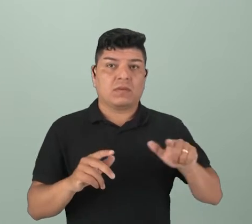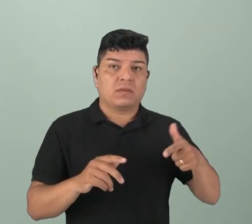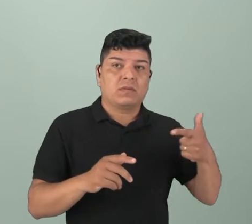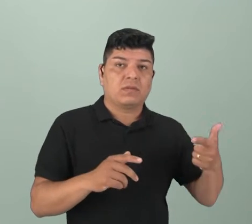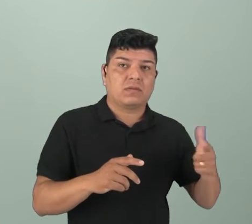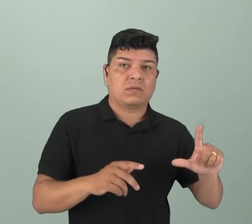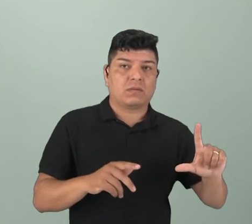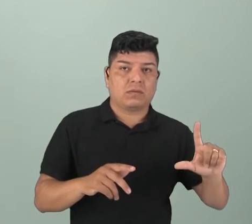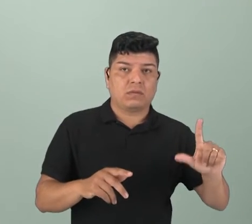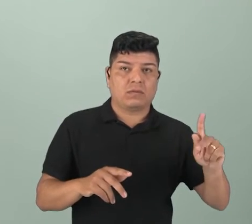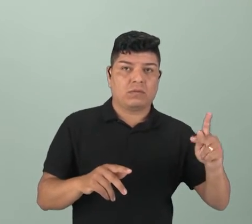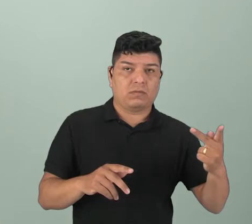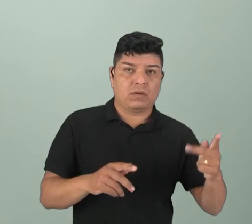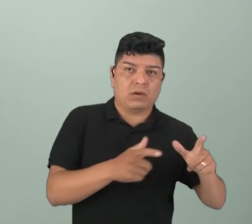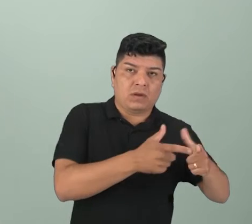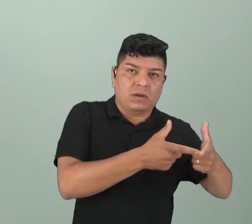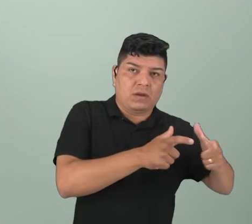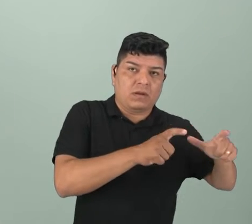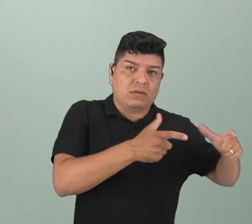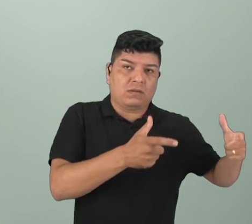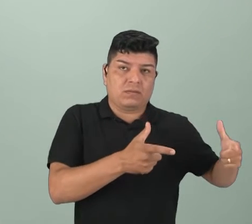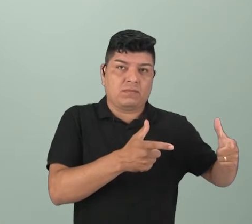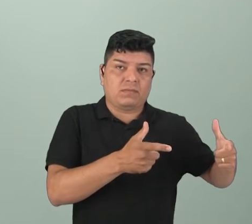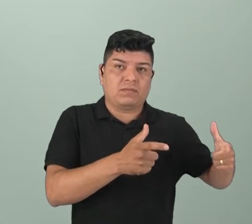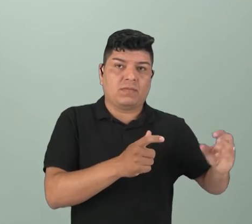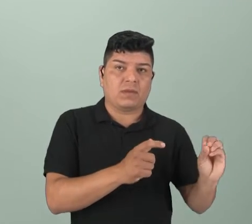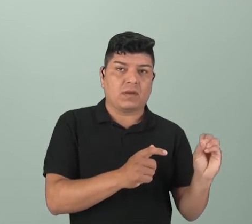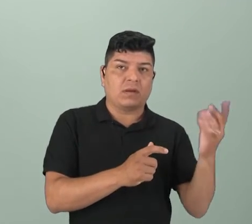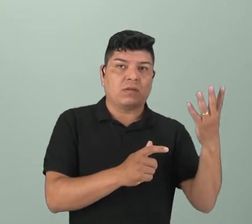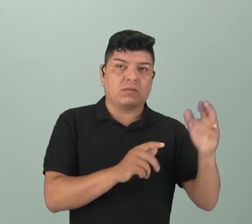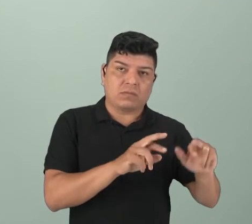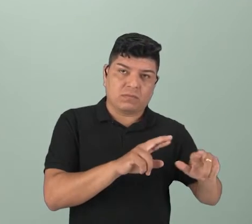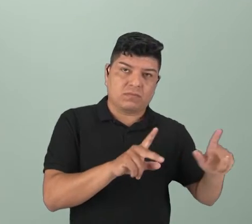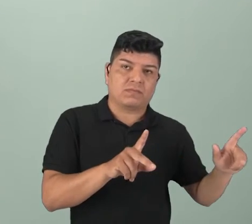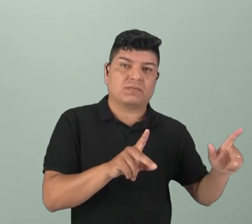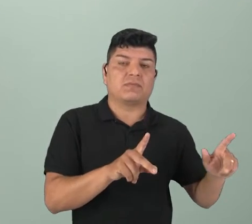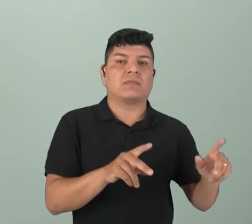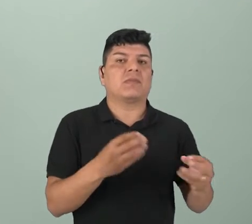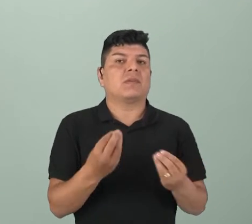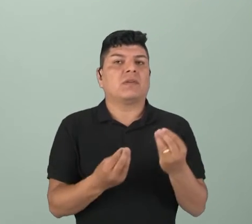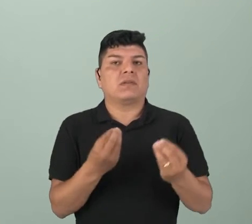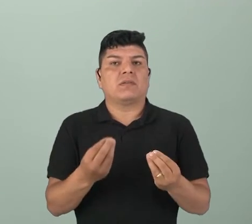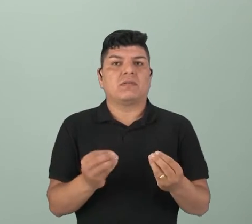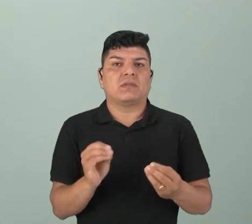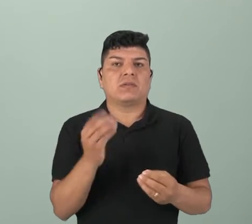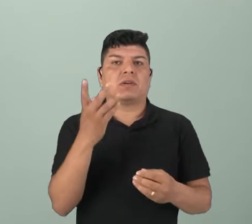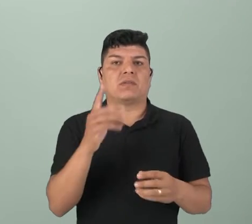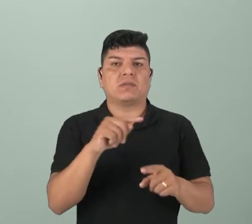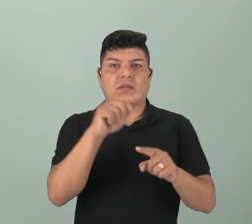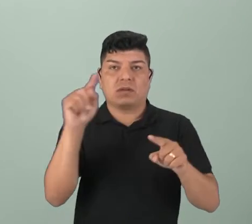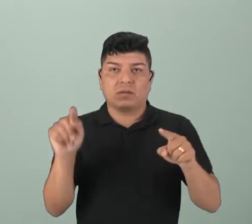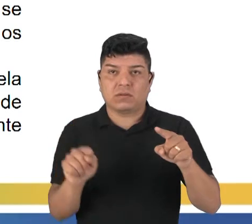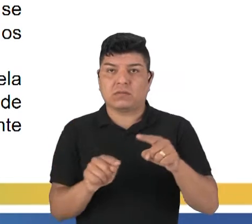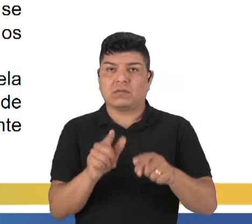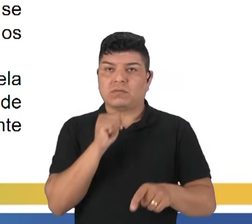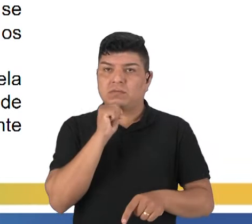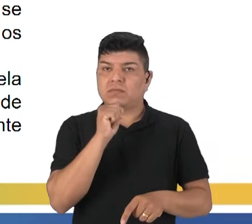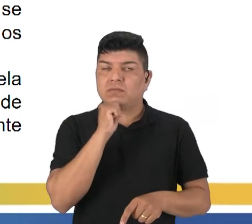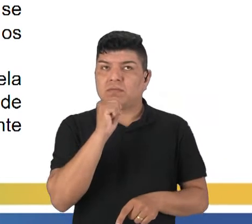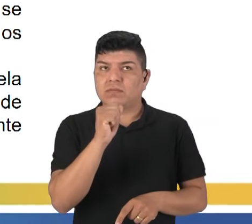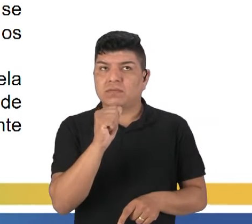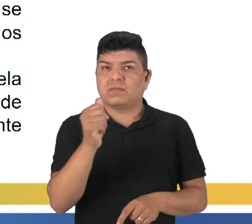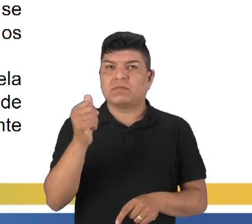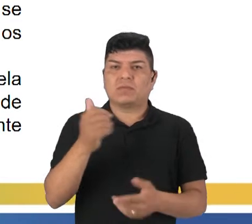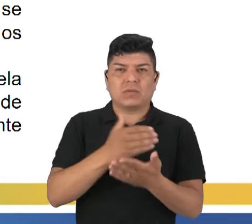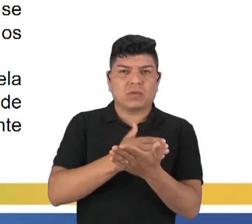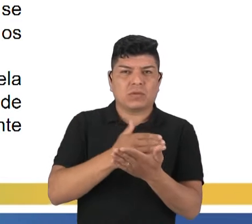quando existe o aumento do LH, ocorre outra coisa. Então, vamos lá, o que acontece durante o ciclo menstrual. No começo, bem